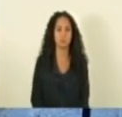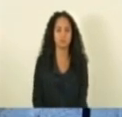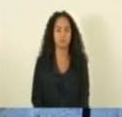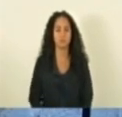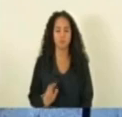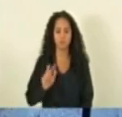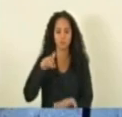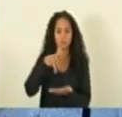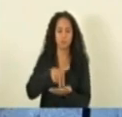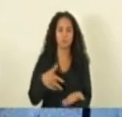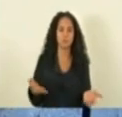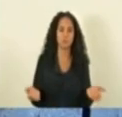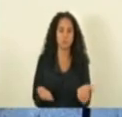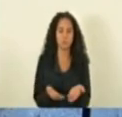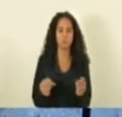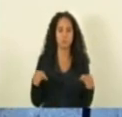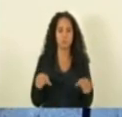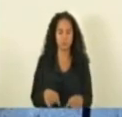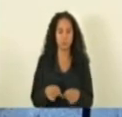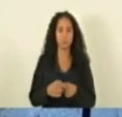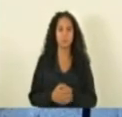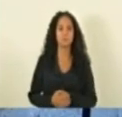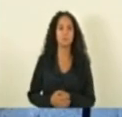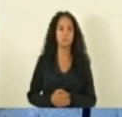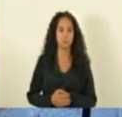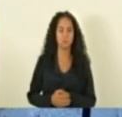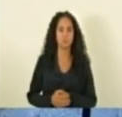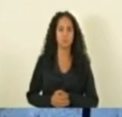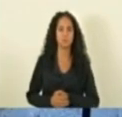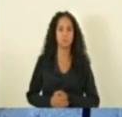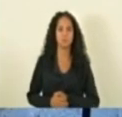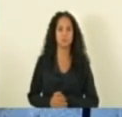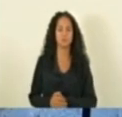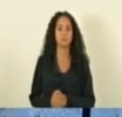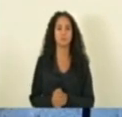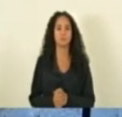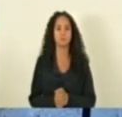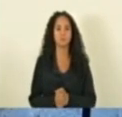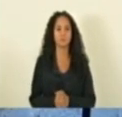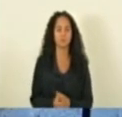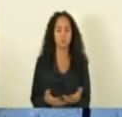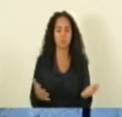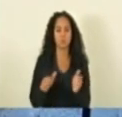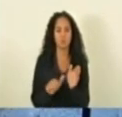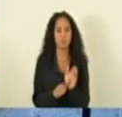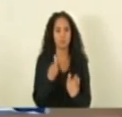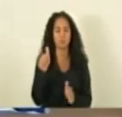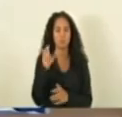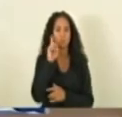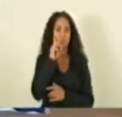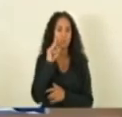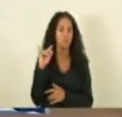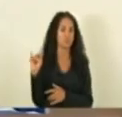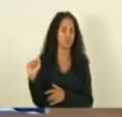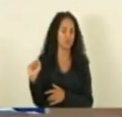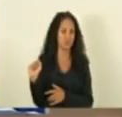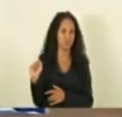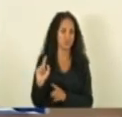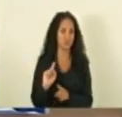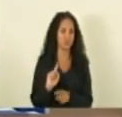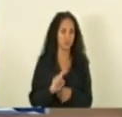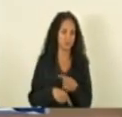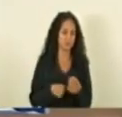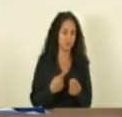vir a essa tribuna no dia de hoje, após, hoje é o primeiro dia, né, após que